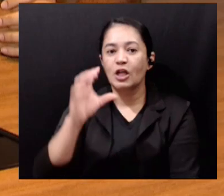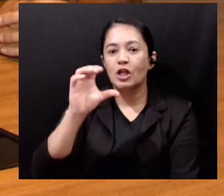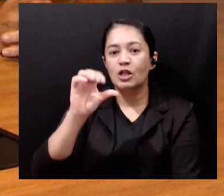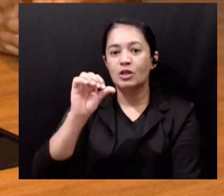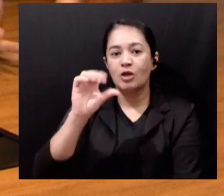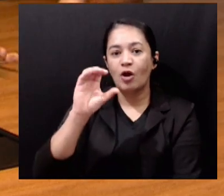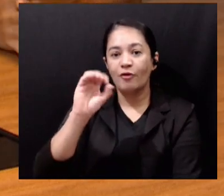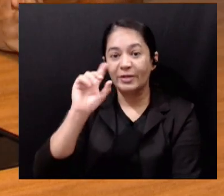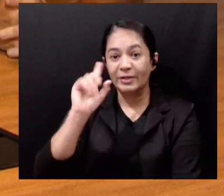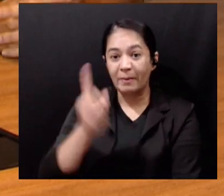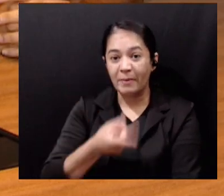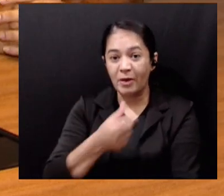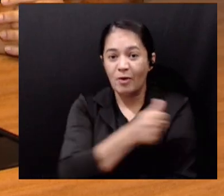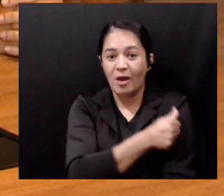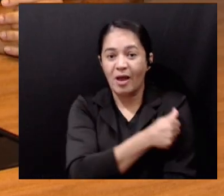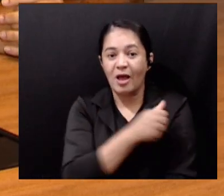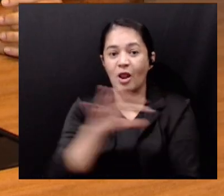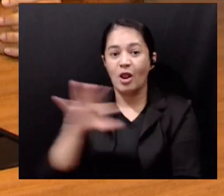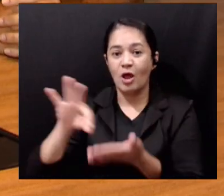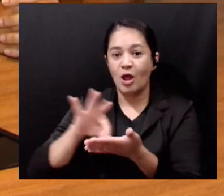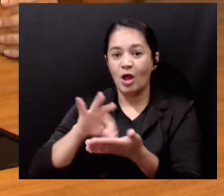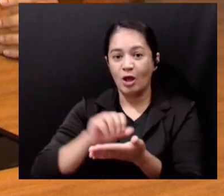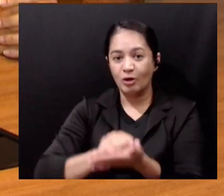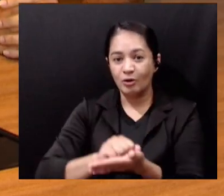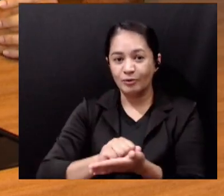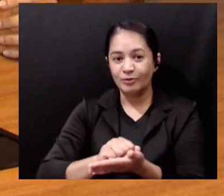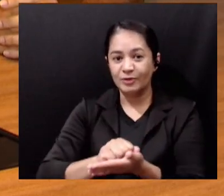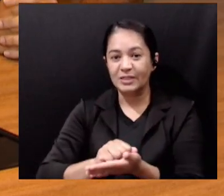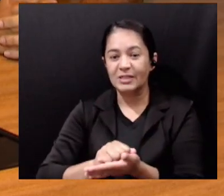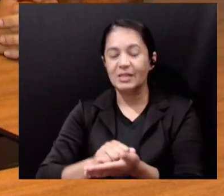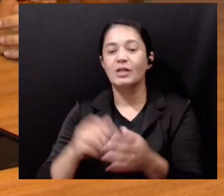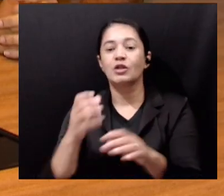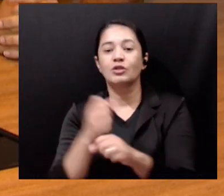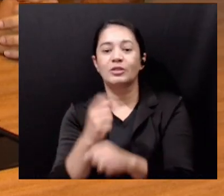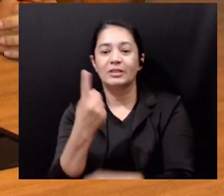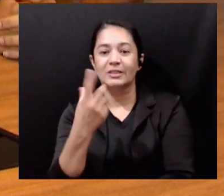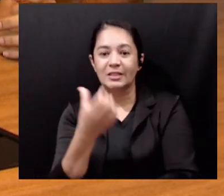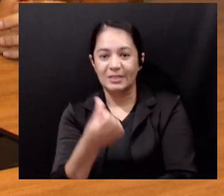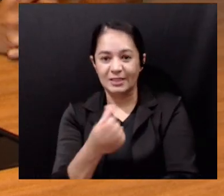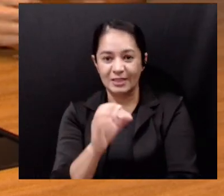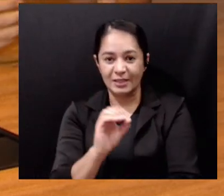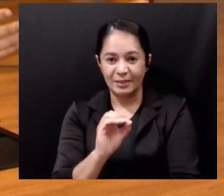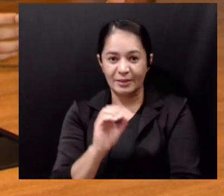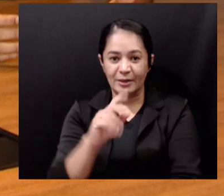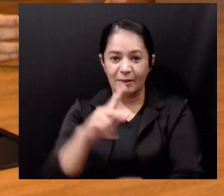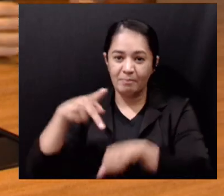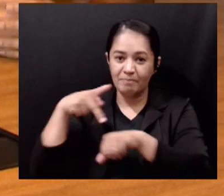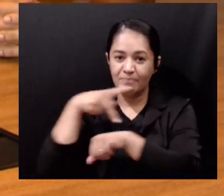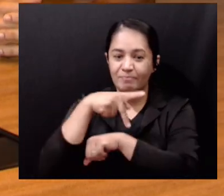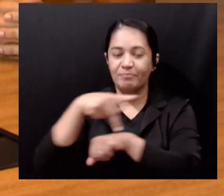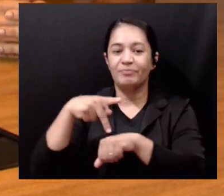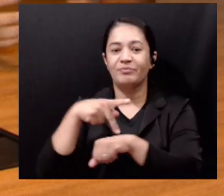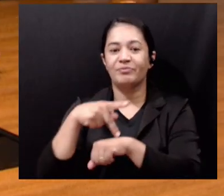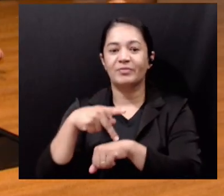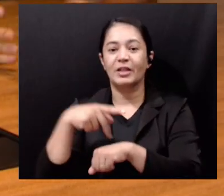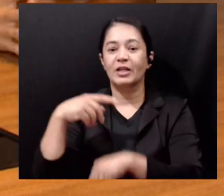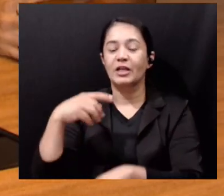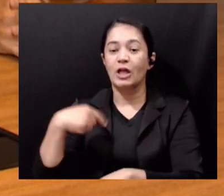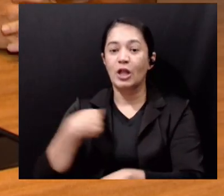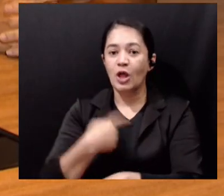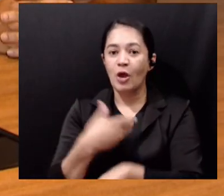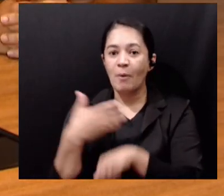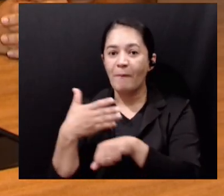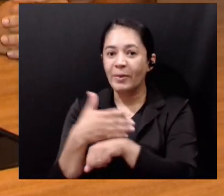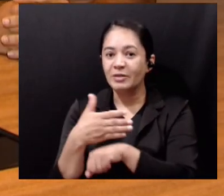inscritos e mais de 160 países participando. Foi uma experiência muito gratificante, assim, só de participar já é uma experiência